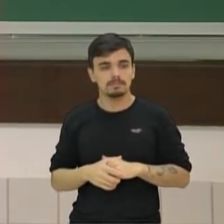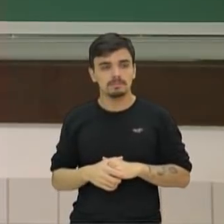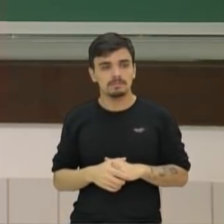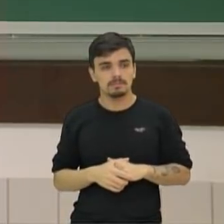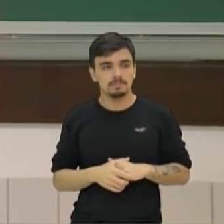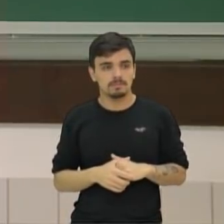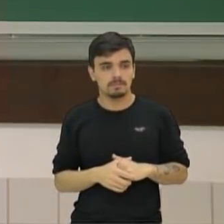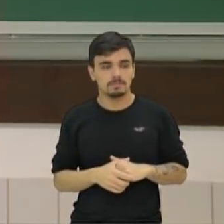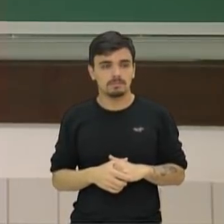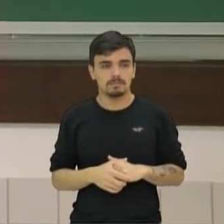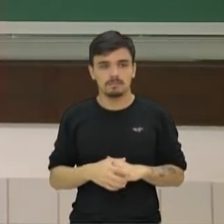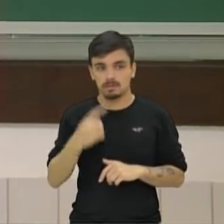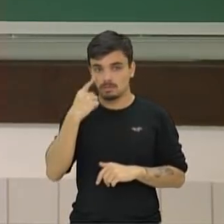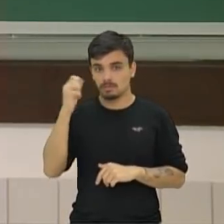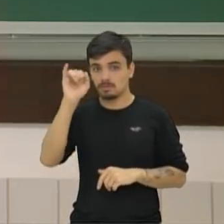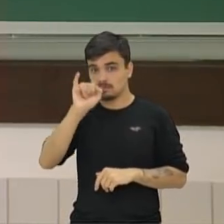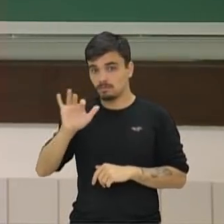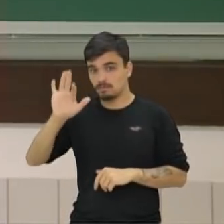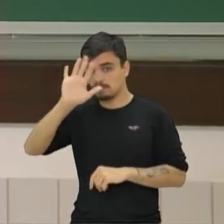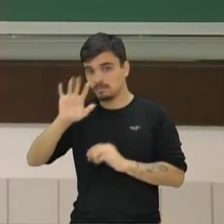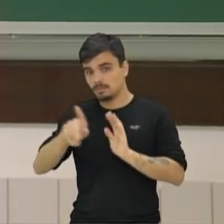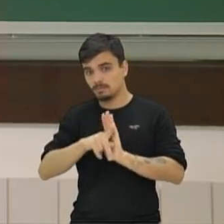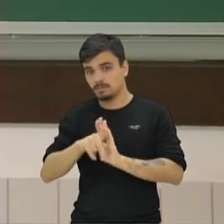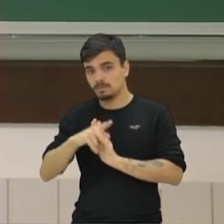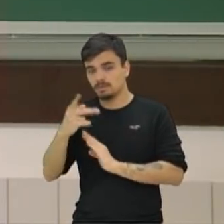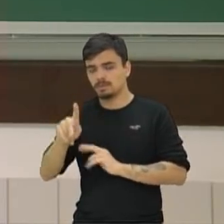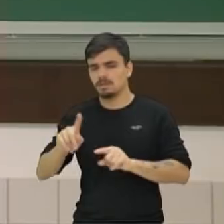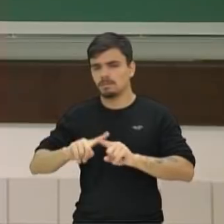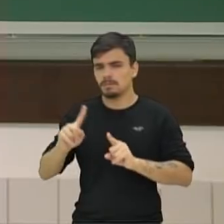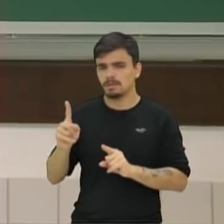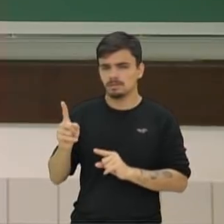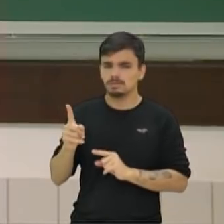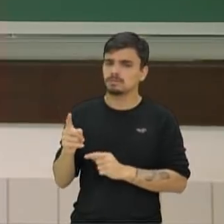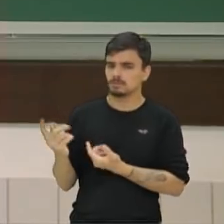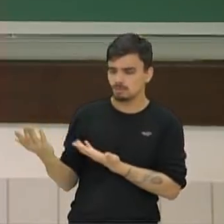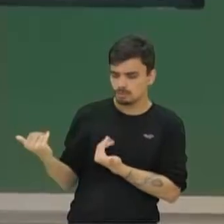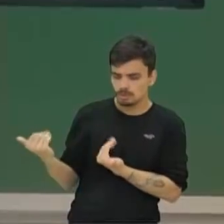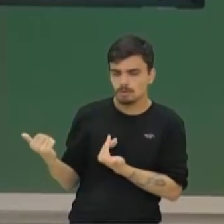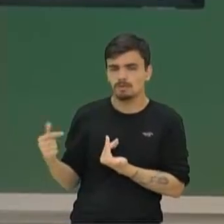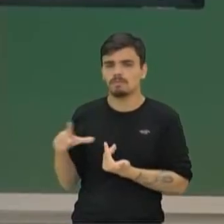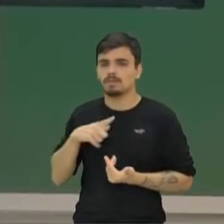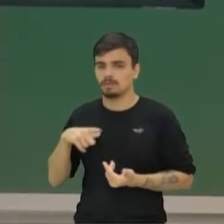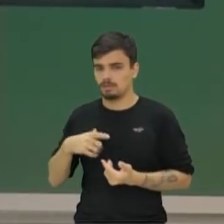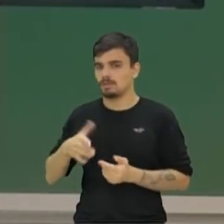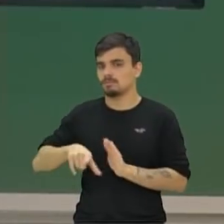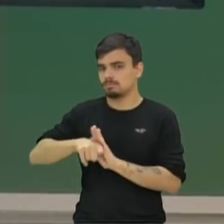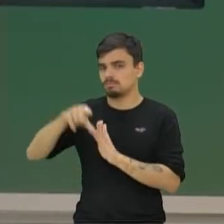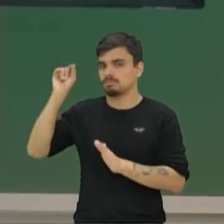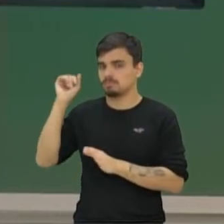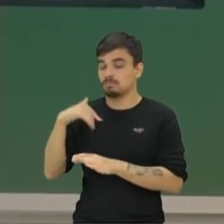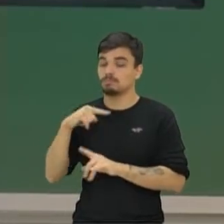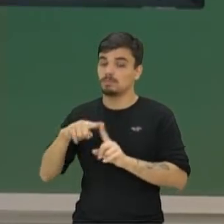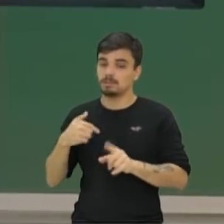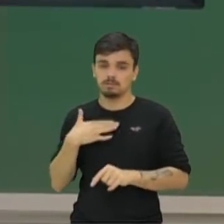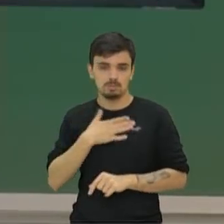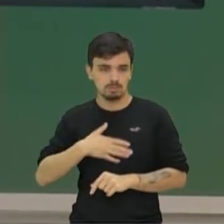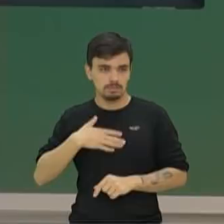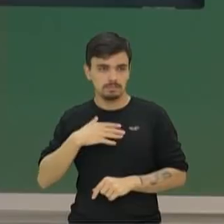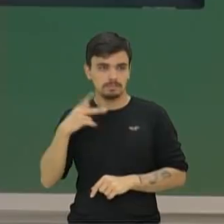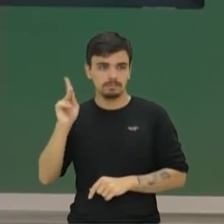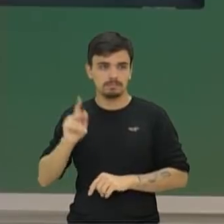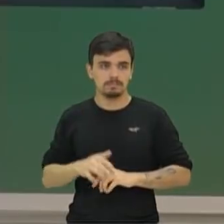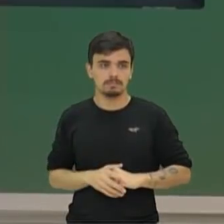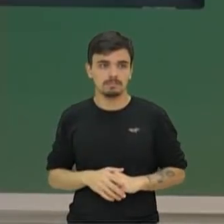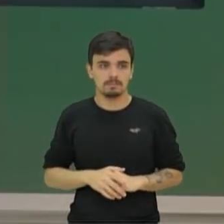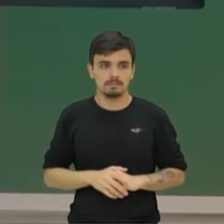Olha lá, a professora trouxe uma foto dele. A professora trouxe uma foto dele mais jovem. Tem fotos mais antigas, mas eu gosto dessa.